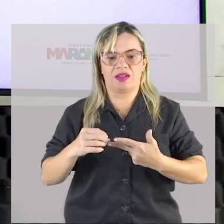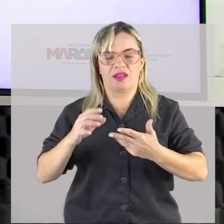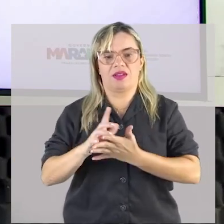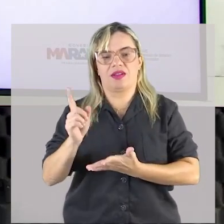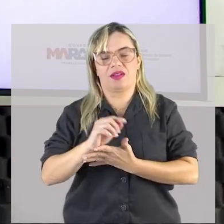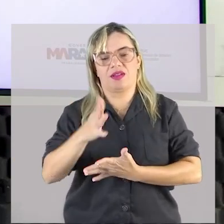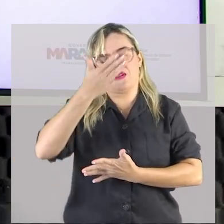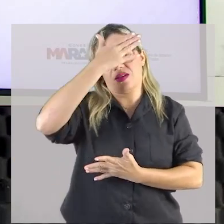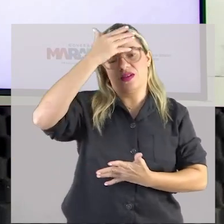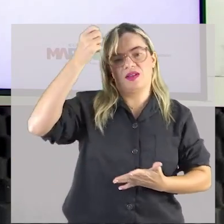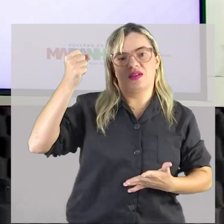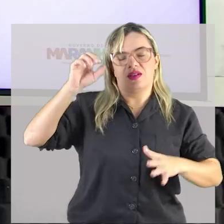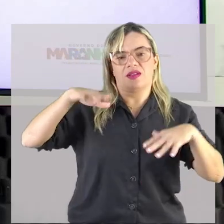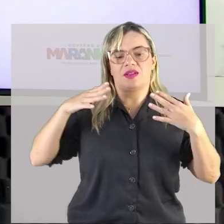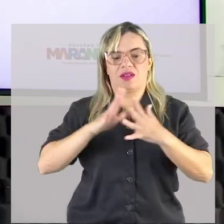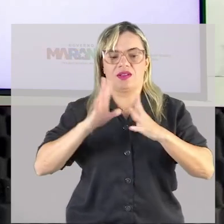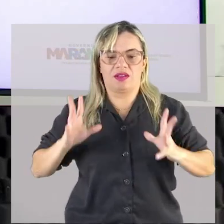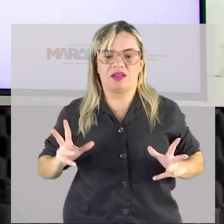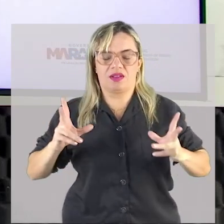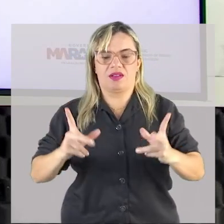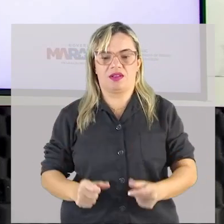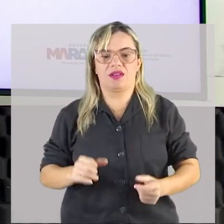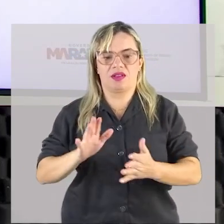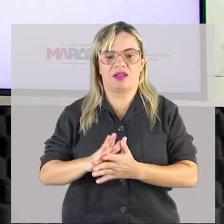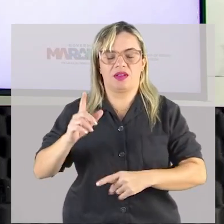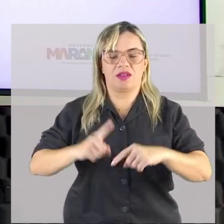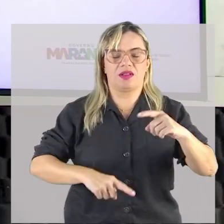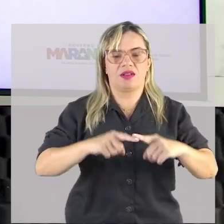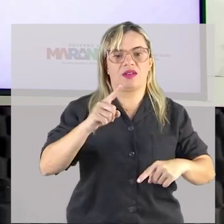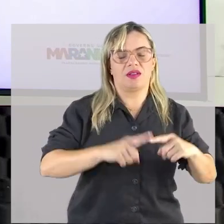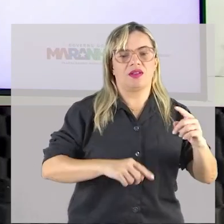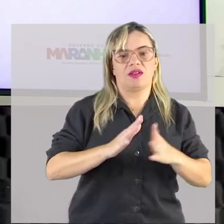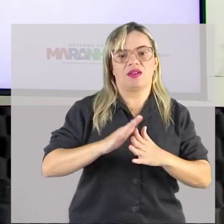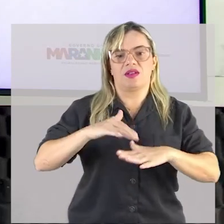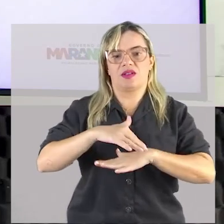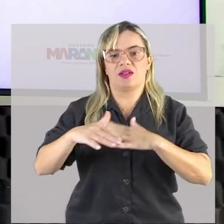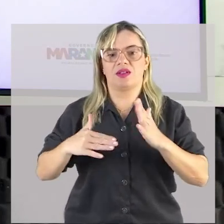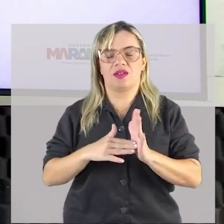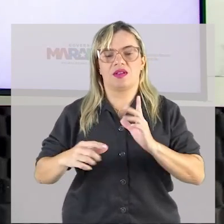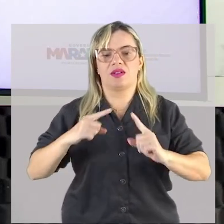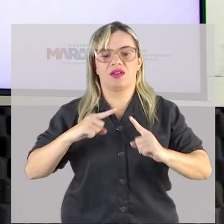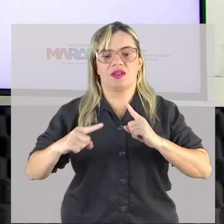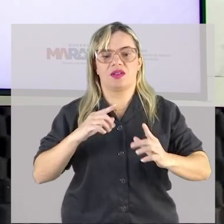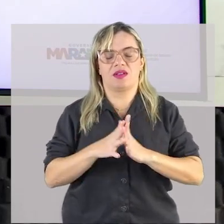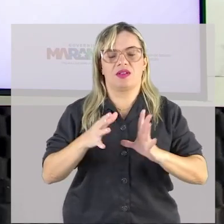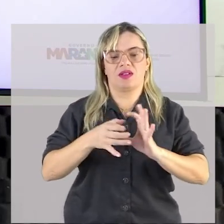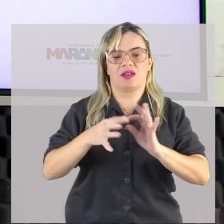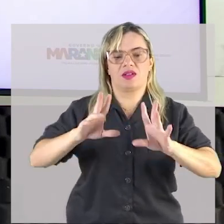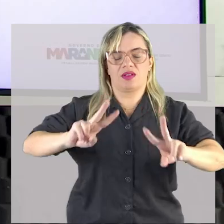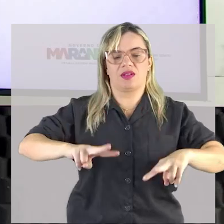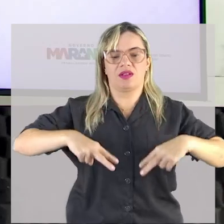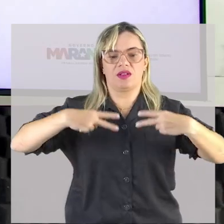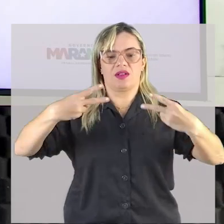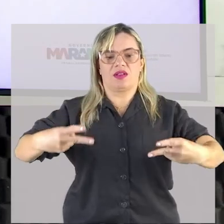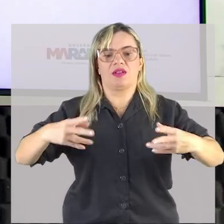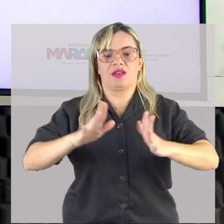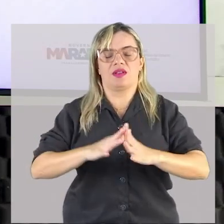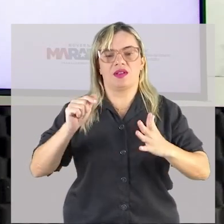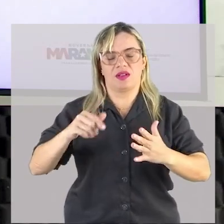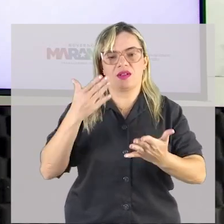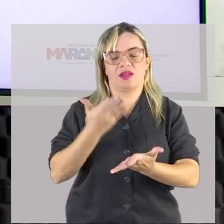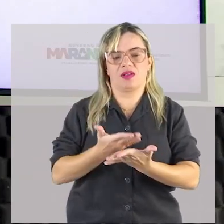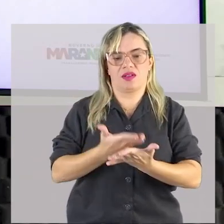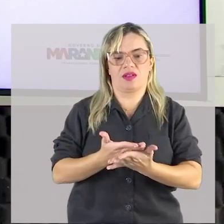Não esquecendo que todo esse material nosso aqui, tudo que a gente tem discutido, está disponível no link abaixo,